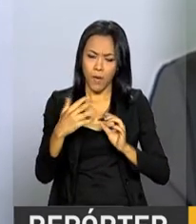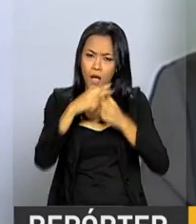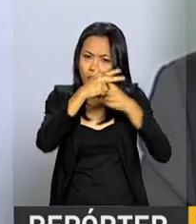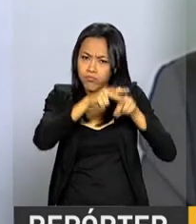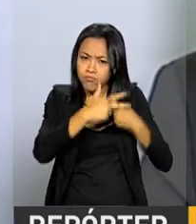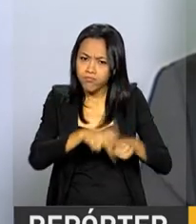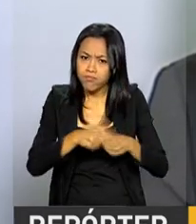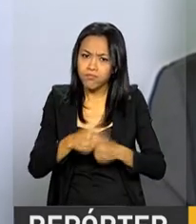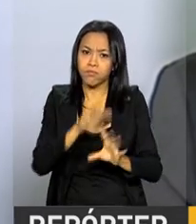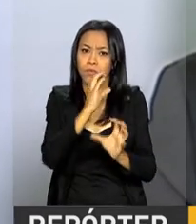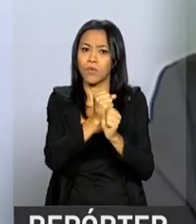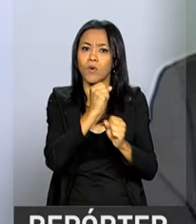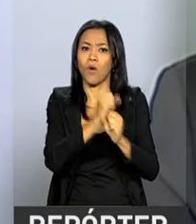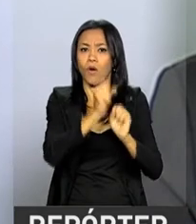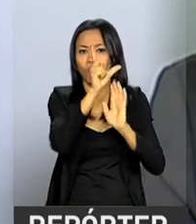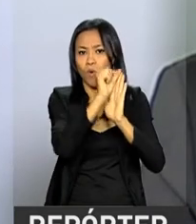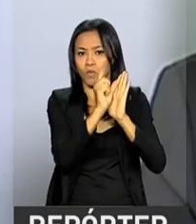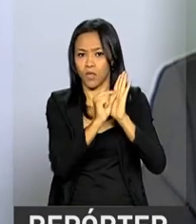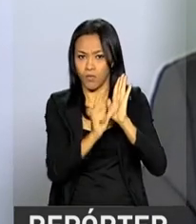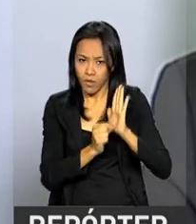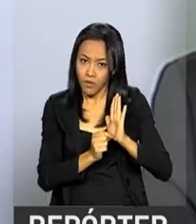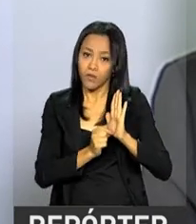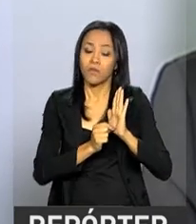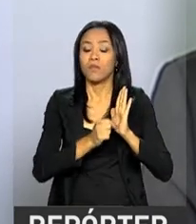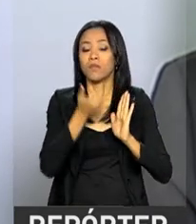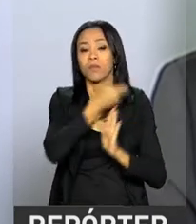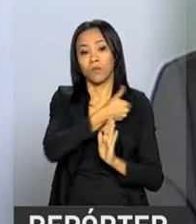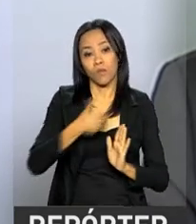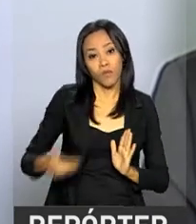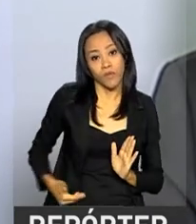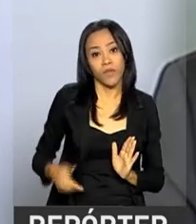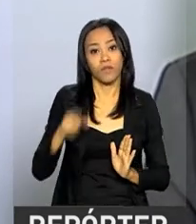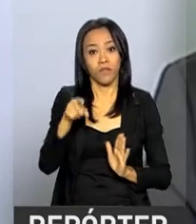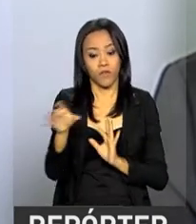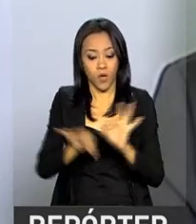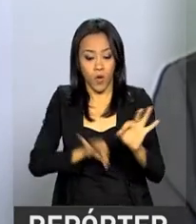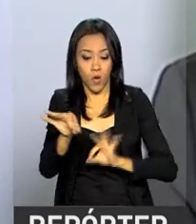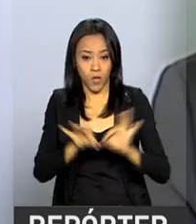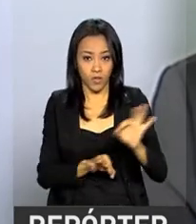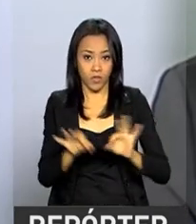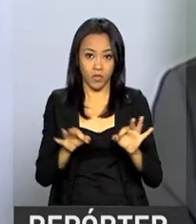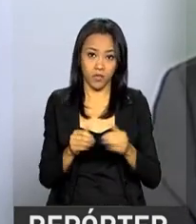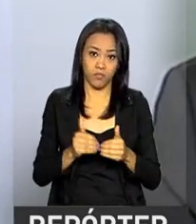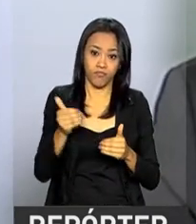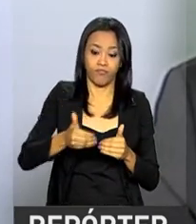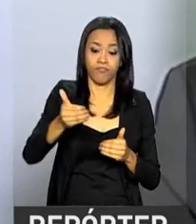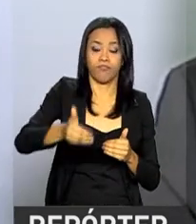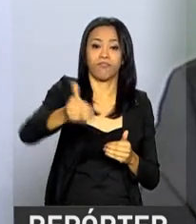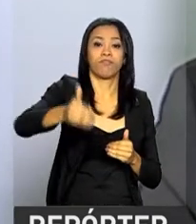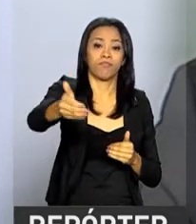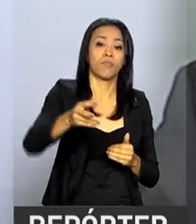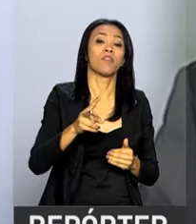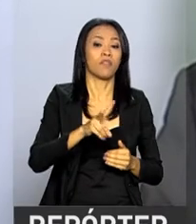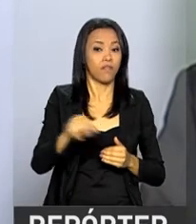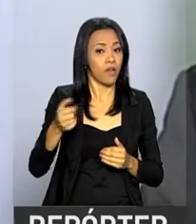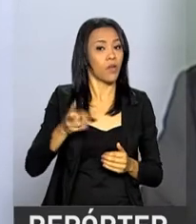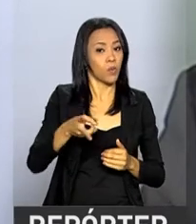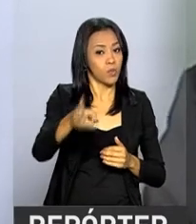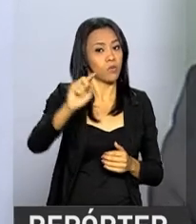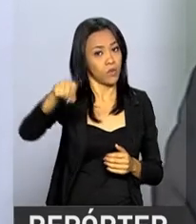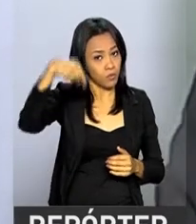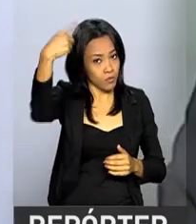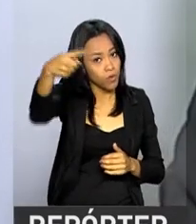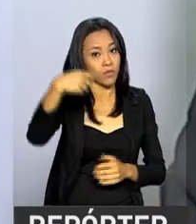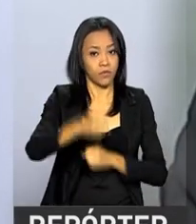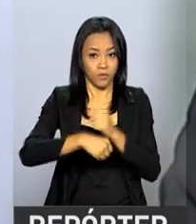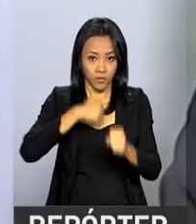aperto orçamentário que o governo federal vem implementando nos últimos anos e que terá continuidade no ano que vem